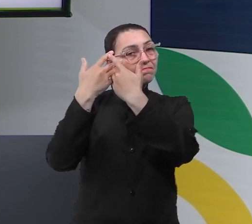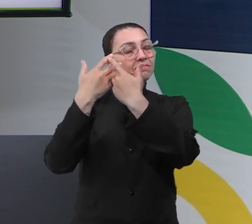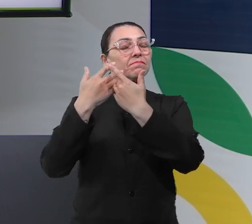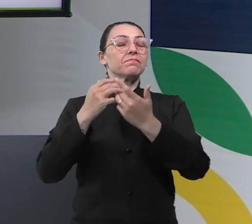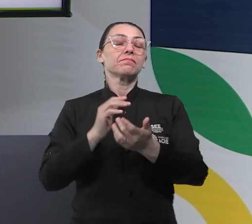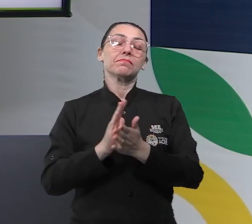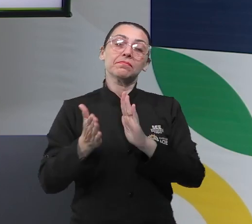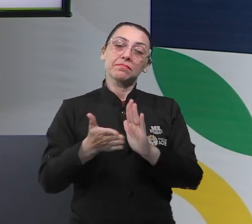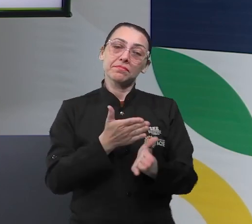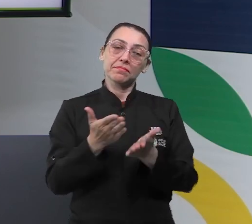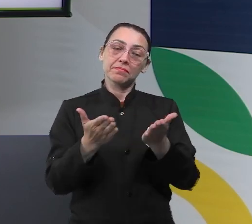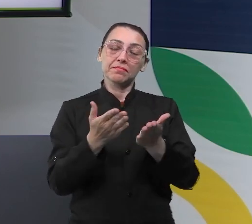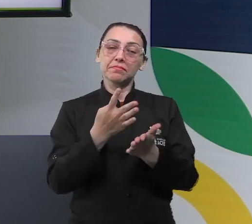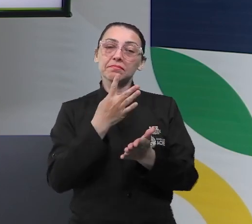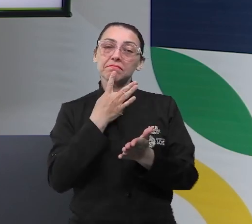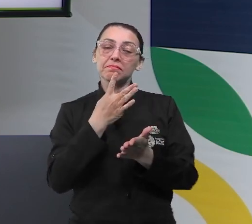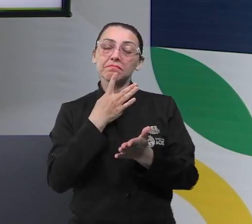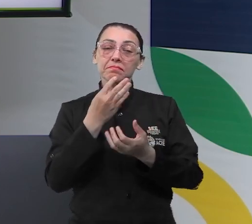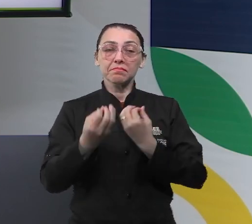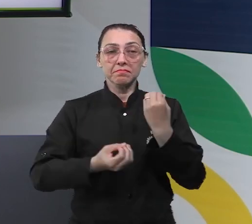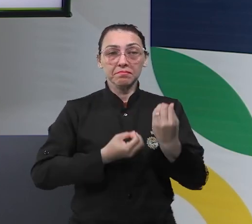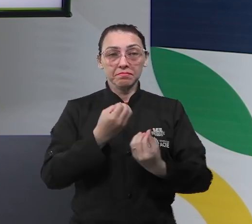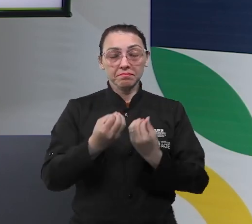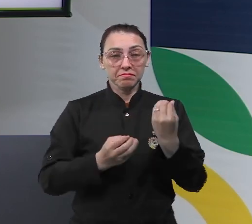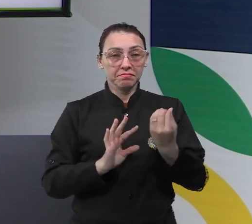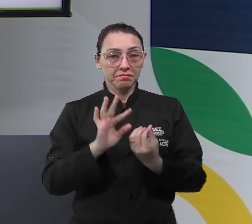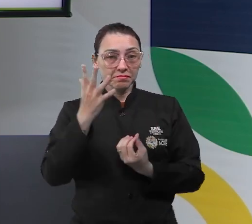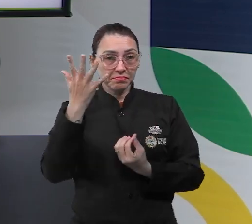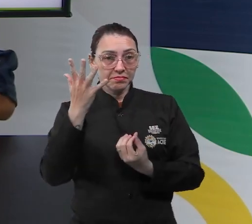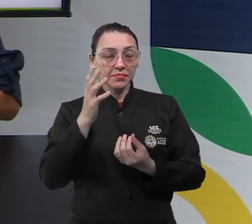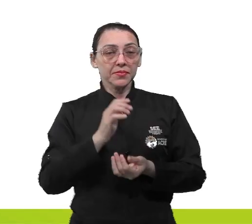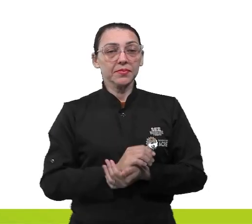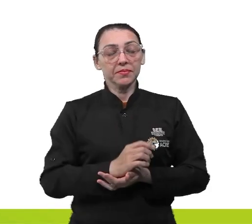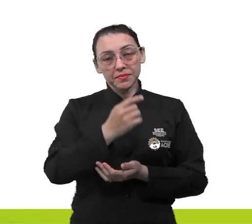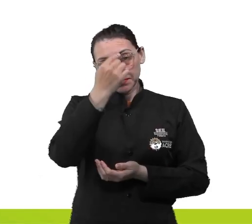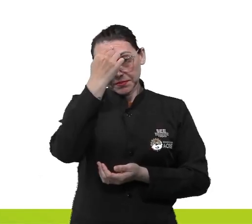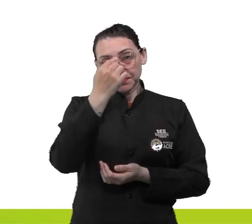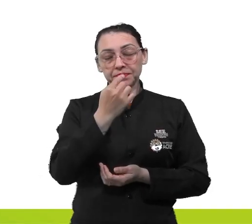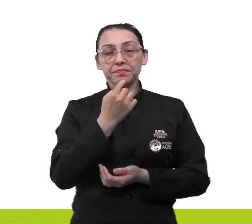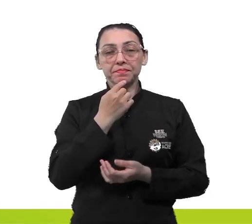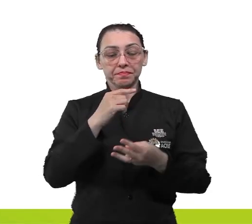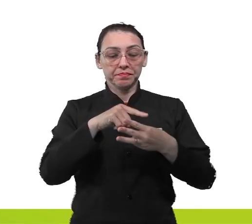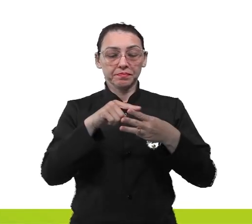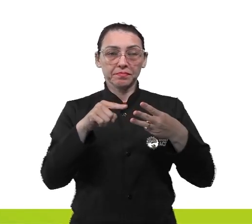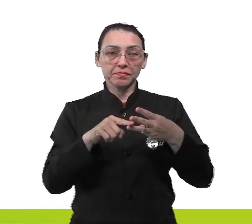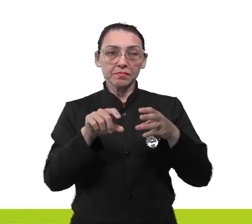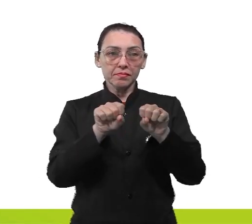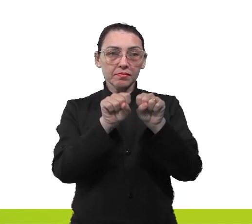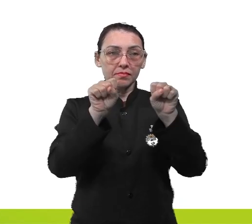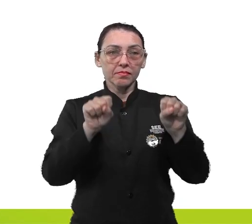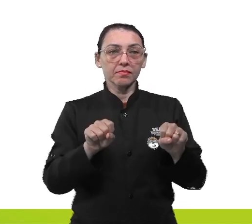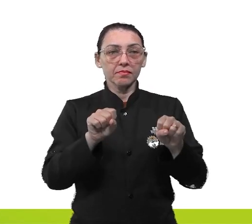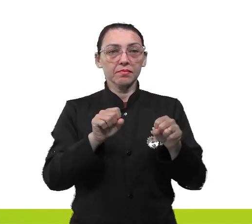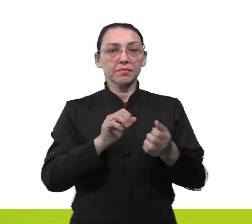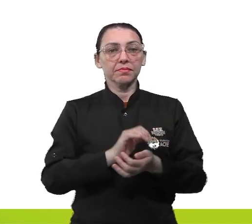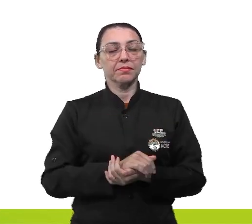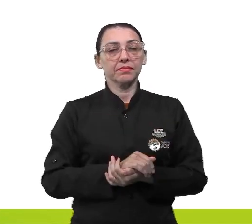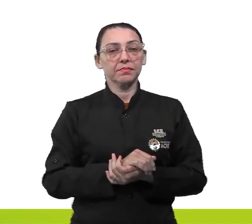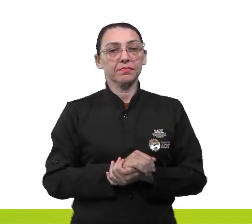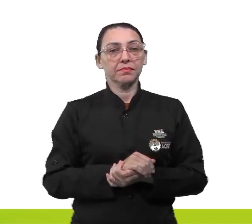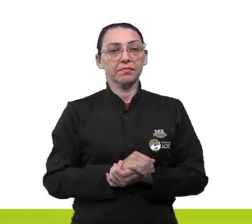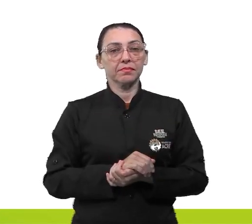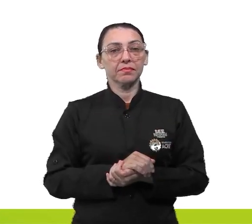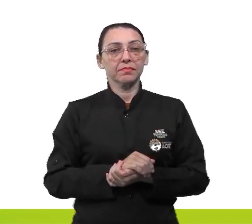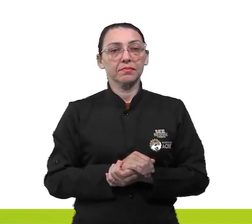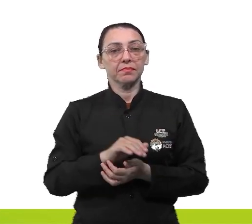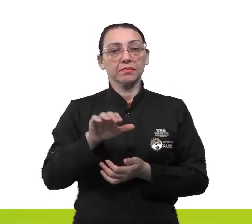máquina incrível e a gente vai conhecer como ele funciona. Então, aqui na imagem vocês podem ver 3 sistemas, tá, pessoal? Trouxe aqui para vocês. Tem um